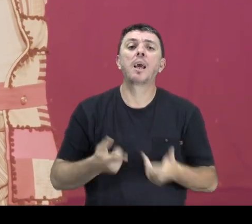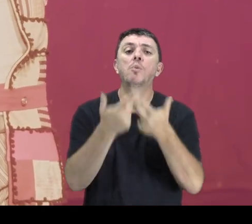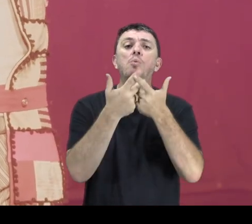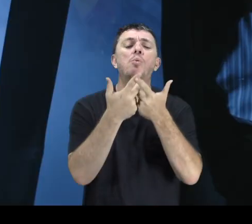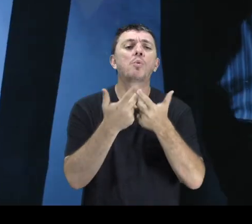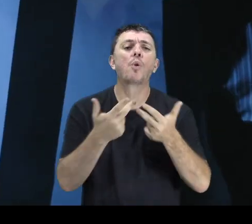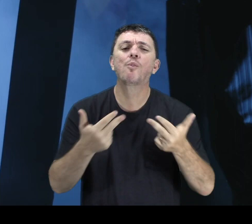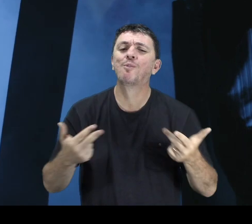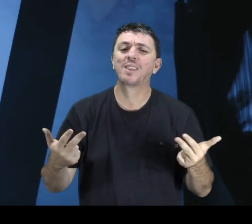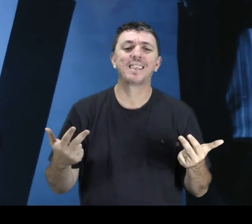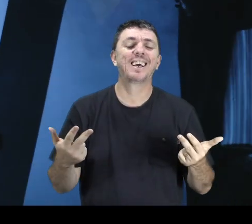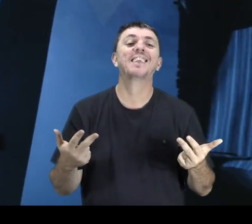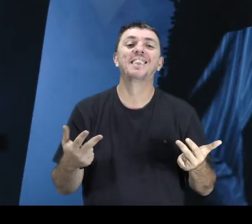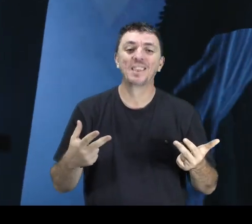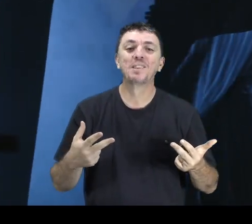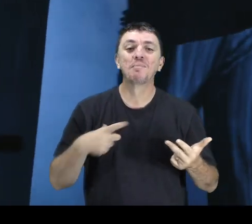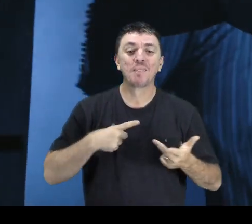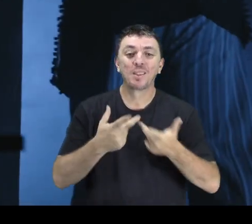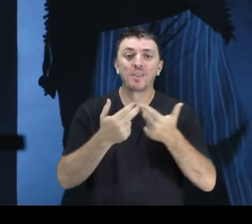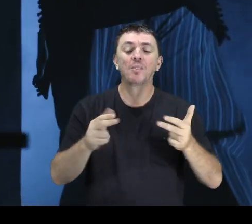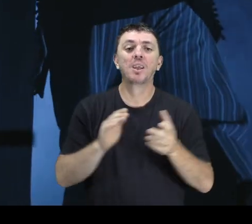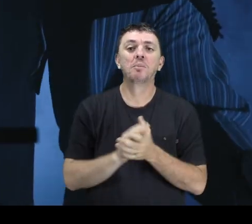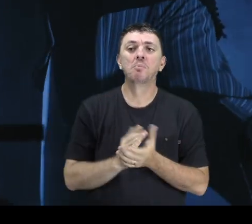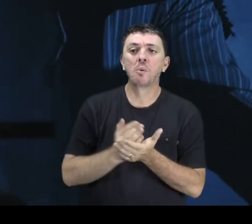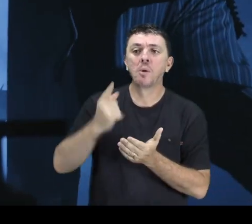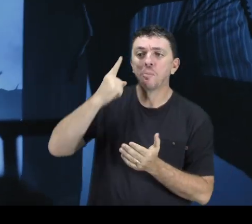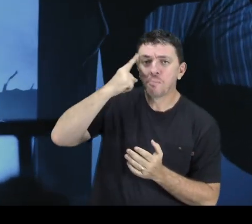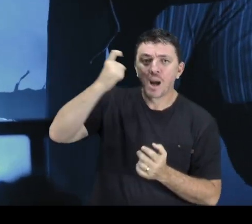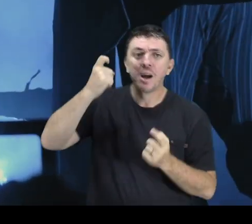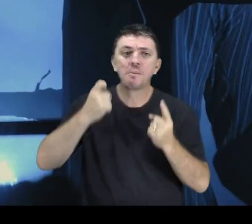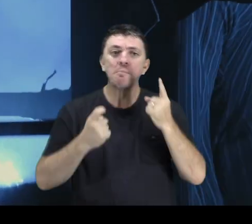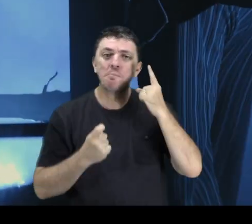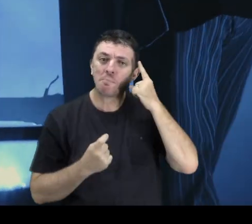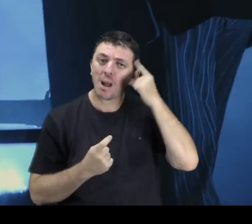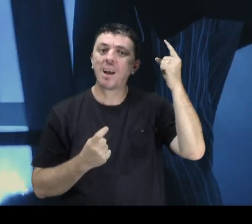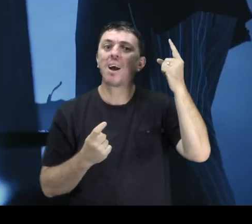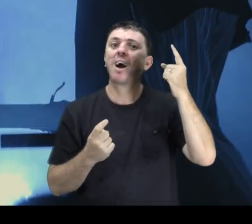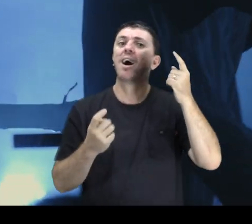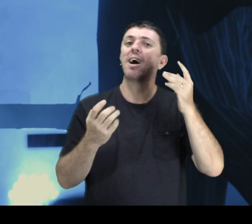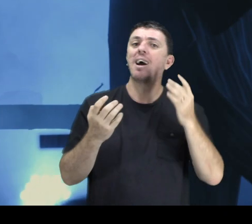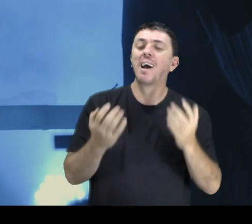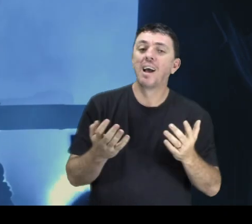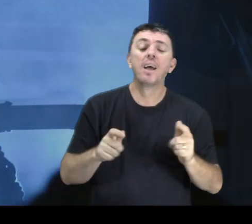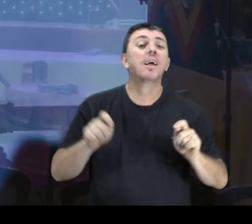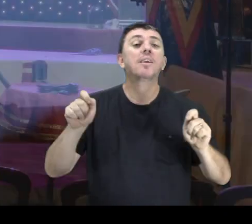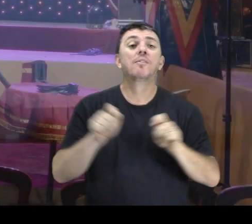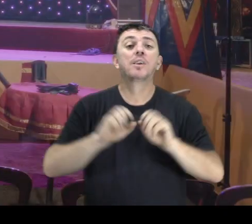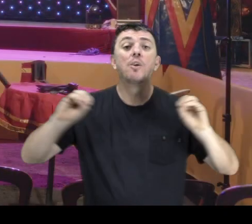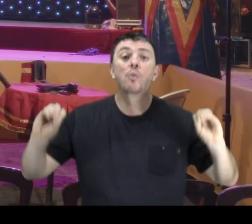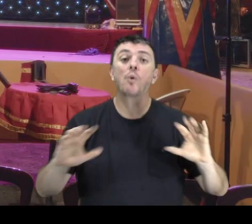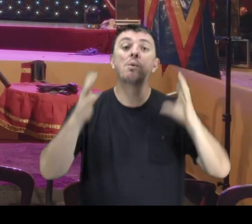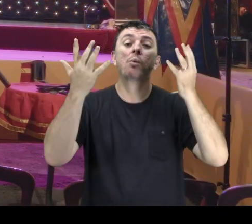foi uma coisa que surgiu de uma ideia para a gente fazer essa comemoração dos